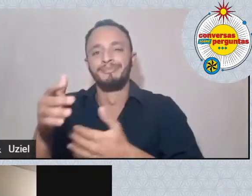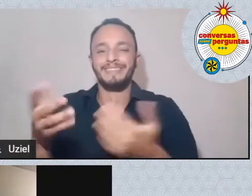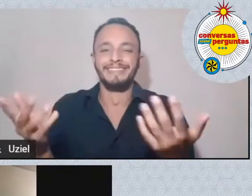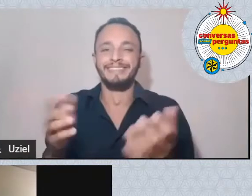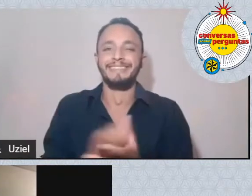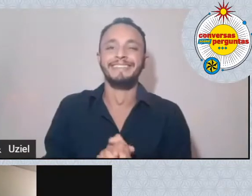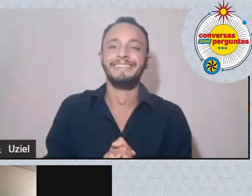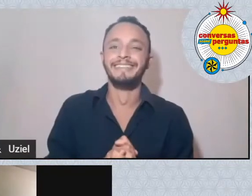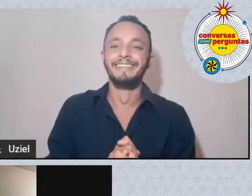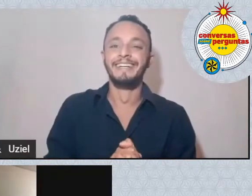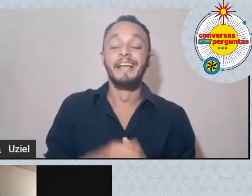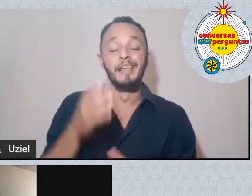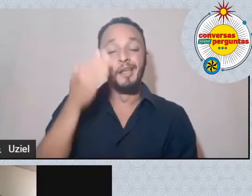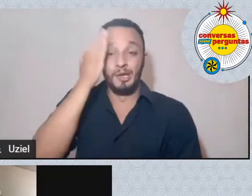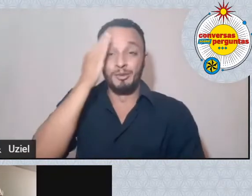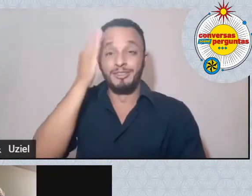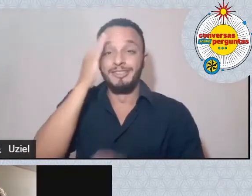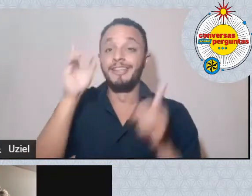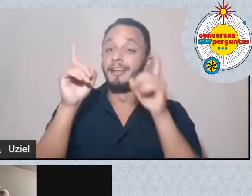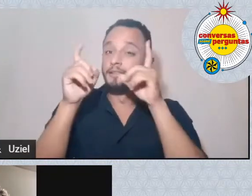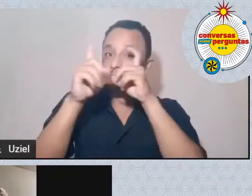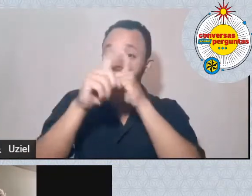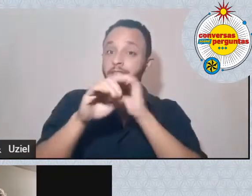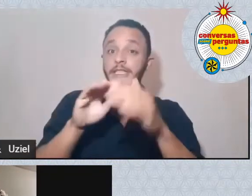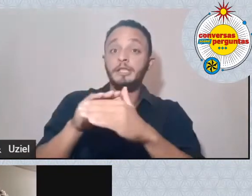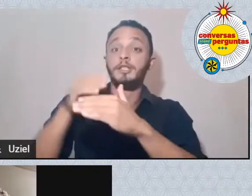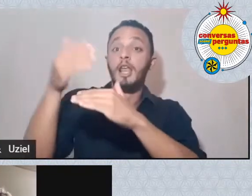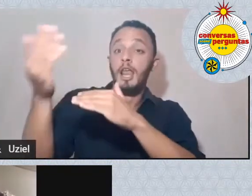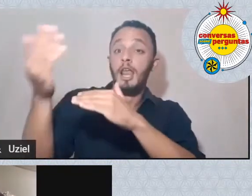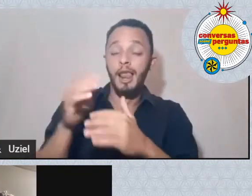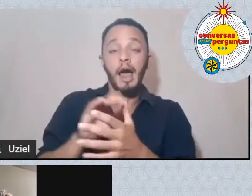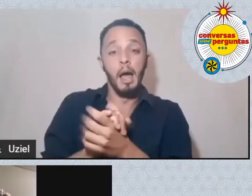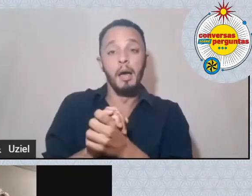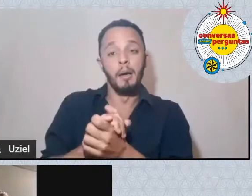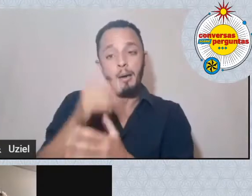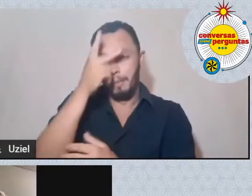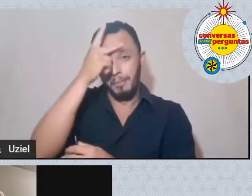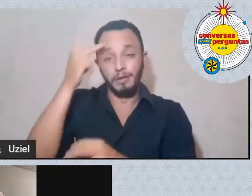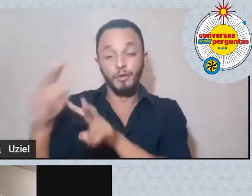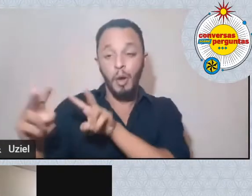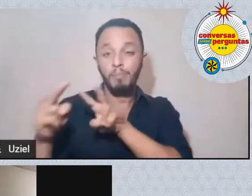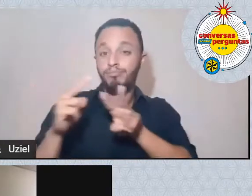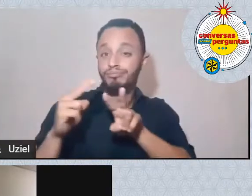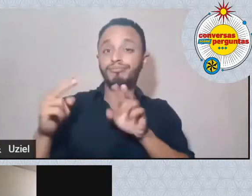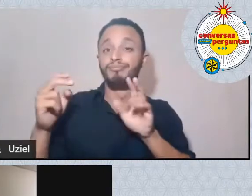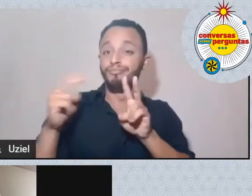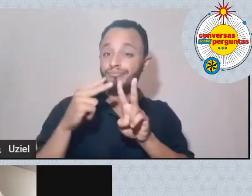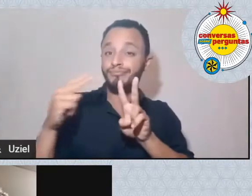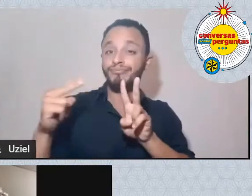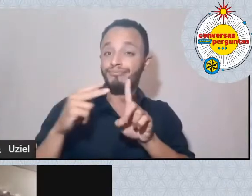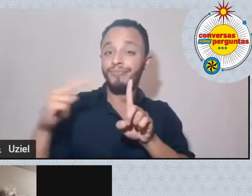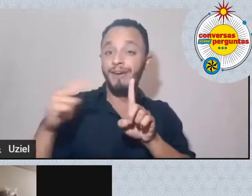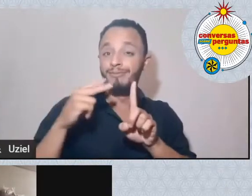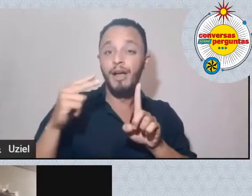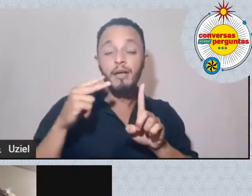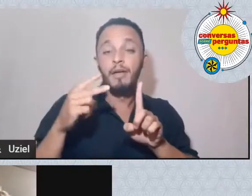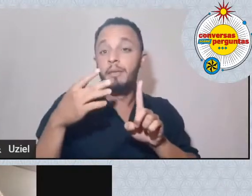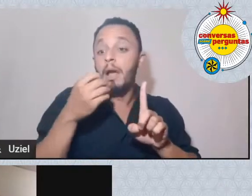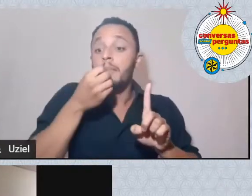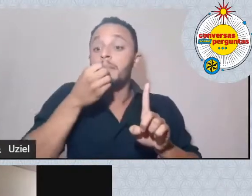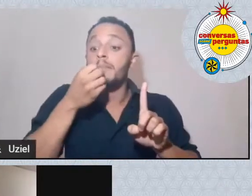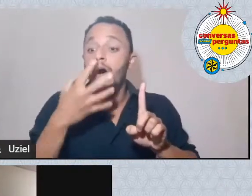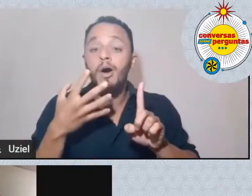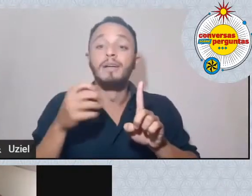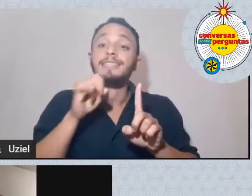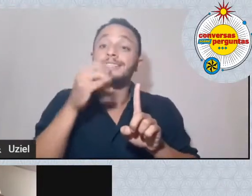sei como isso é irritante para a pessoa que está do outro lado, porque às vezes a sua conexão também não está boa, então você não sabe se é você, se é o